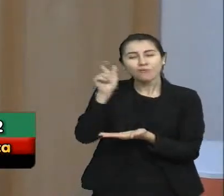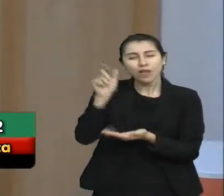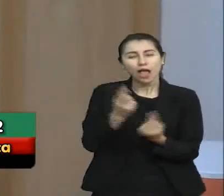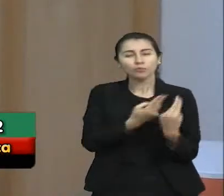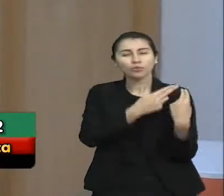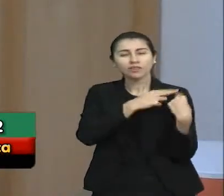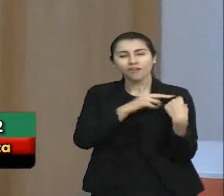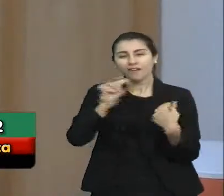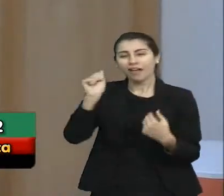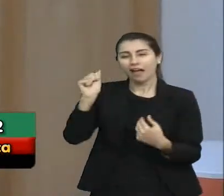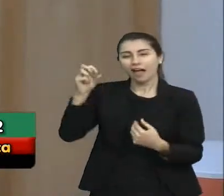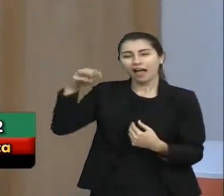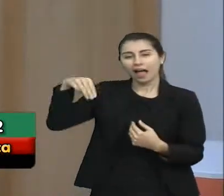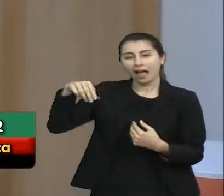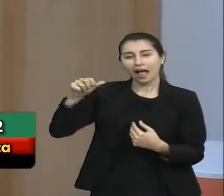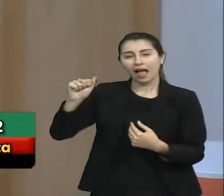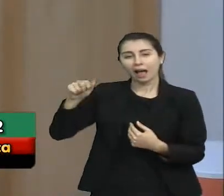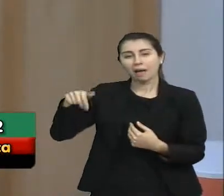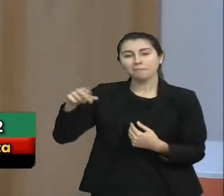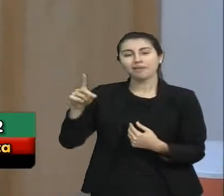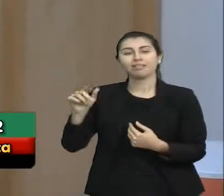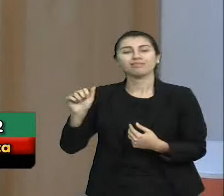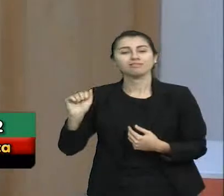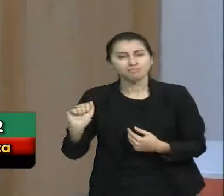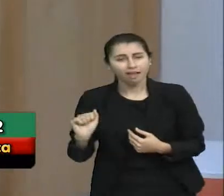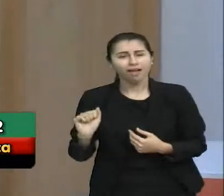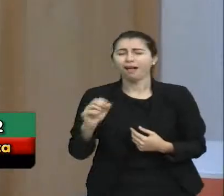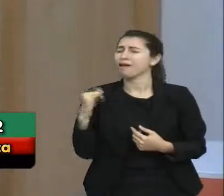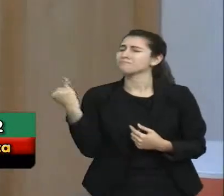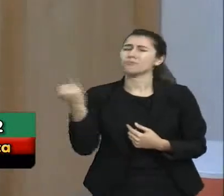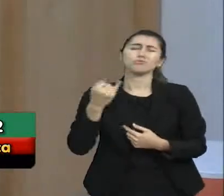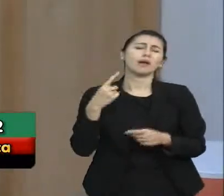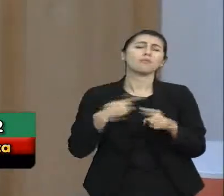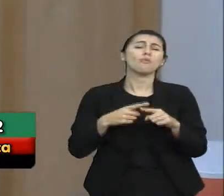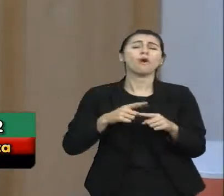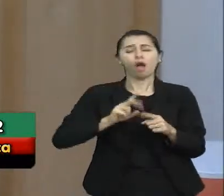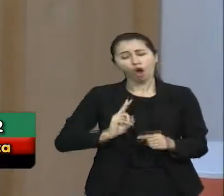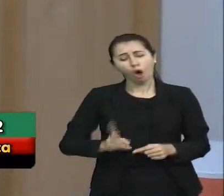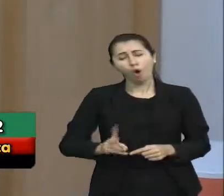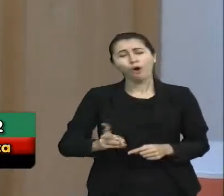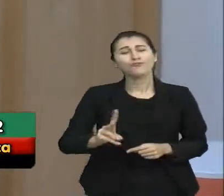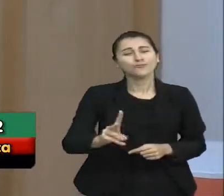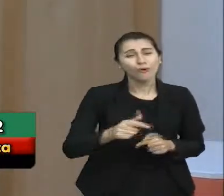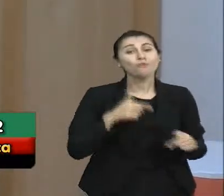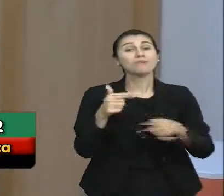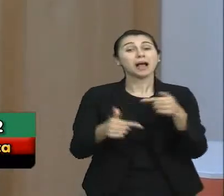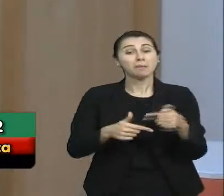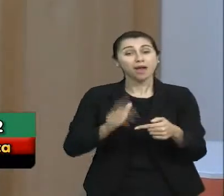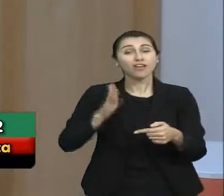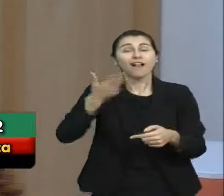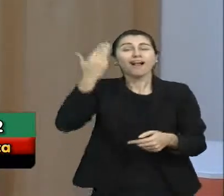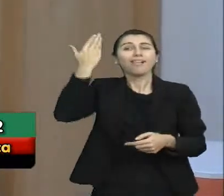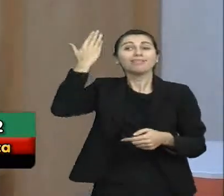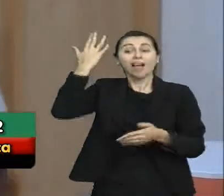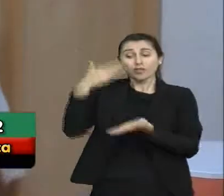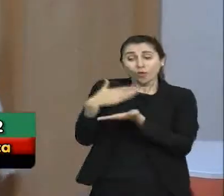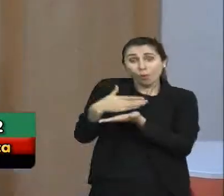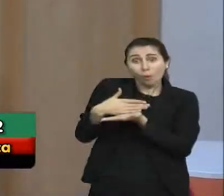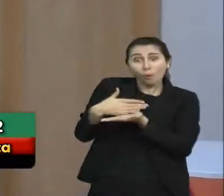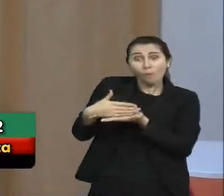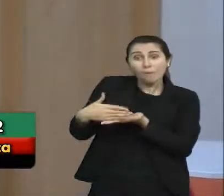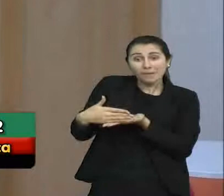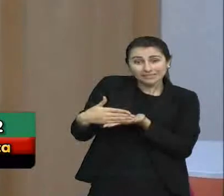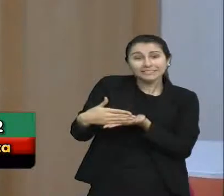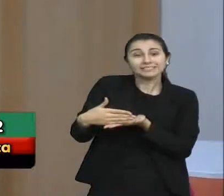que está aqui, que é muito importante, dando continuidade ao que foi do início. Eu acho que é muito importante isso, que é uma coisa